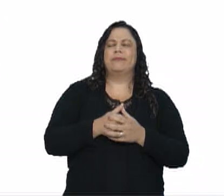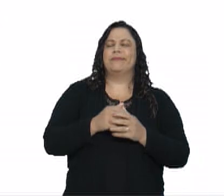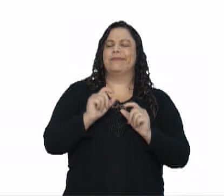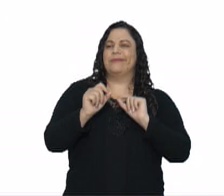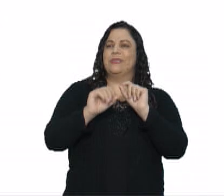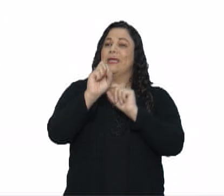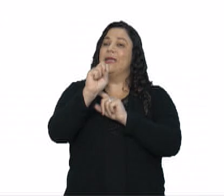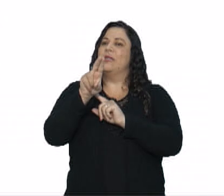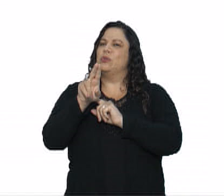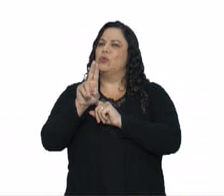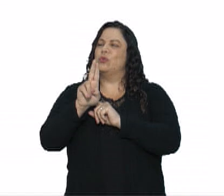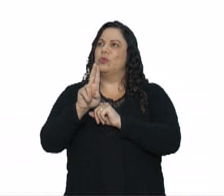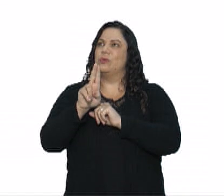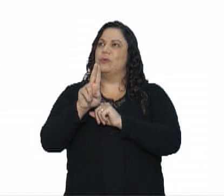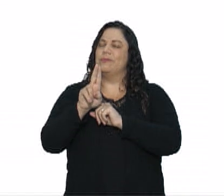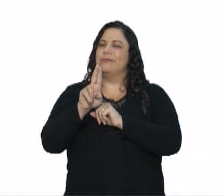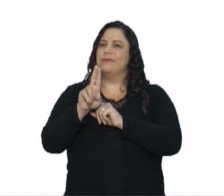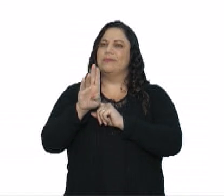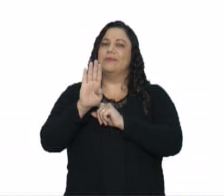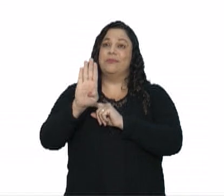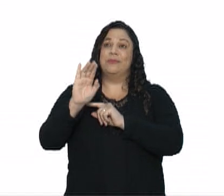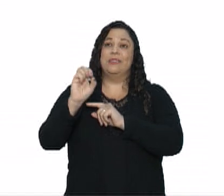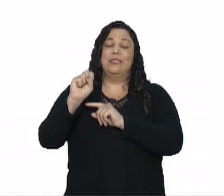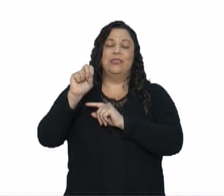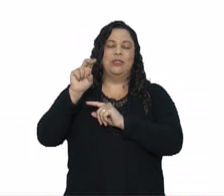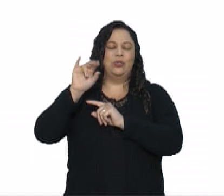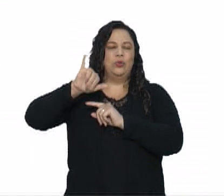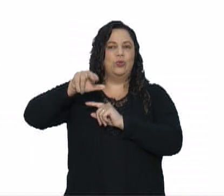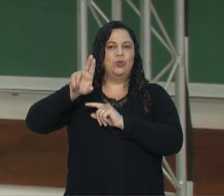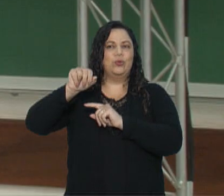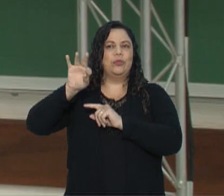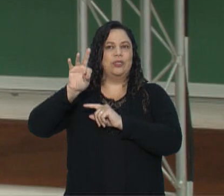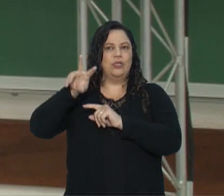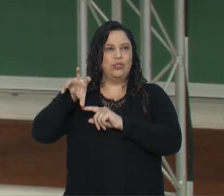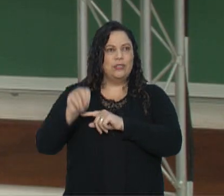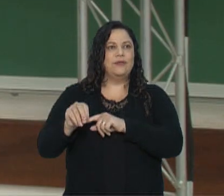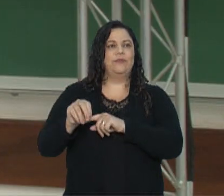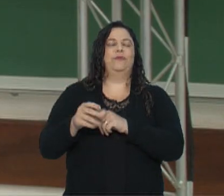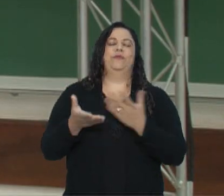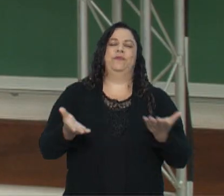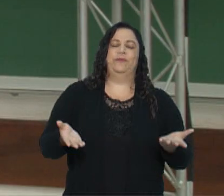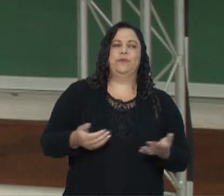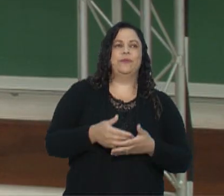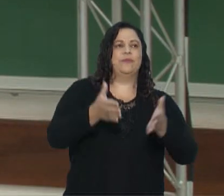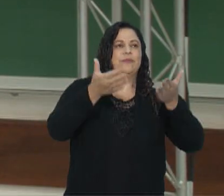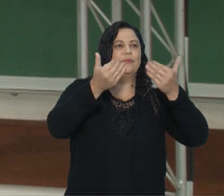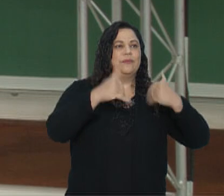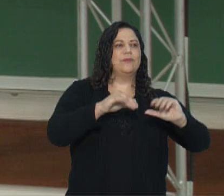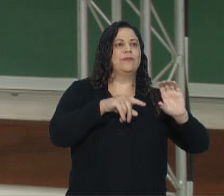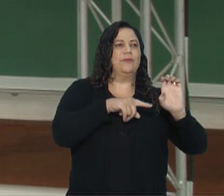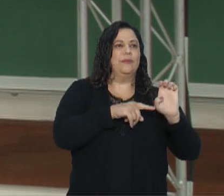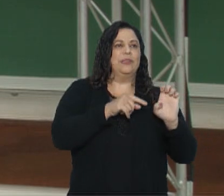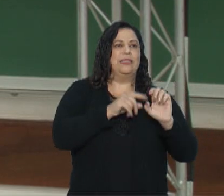na vida. Tente outra vez. Todo mundo conhece aí, né? Nosso Raul Seixas, imperativo,